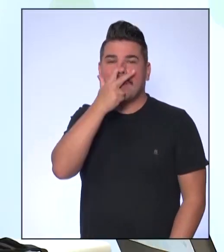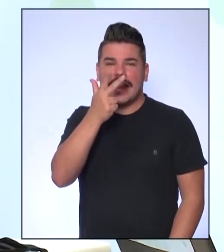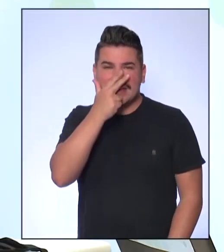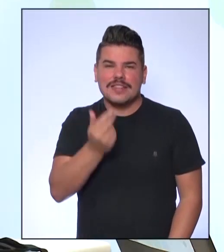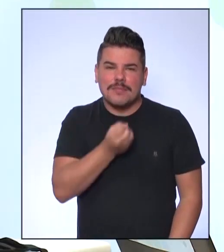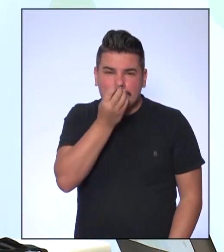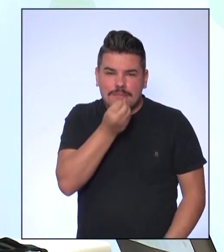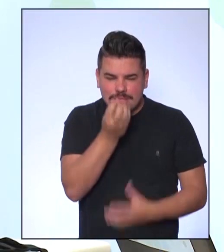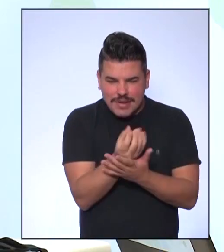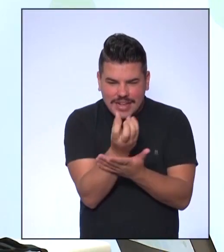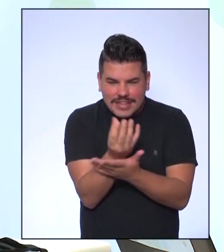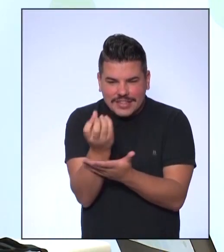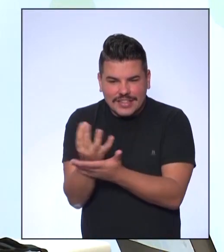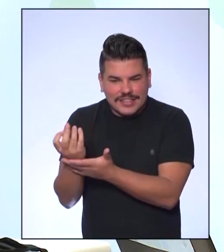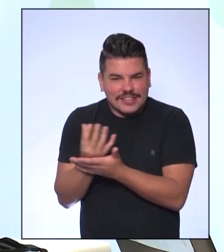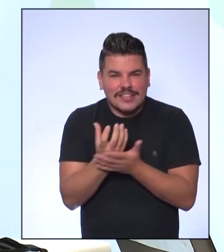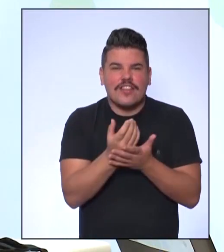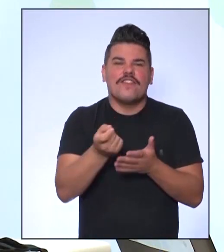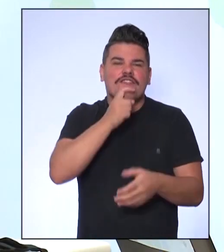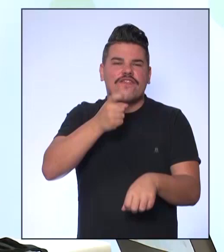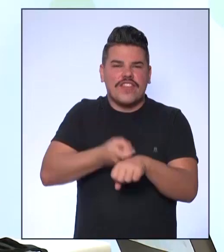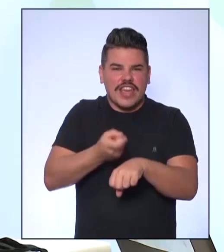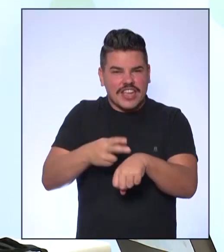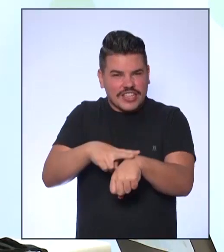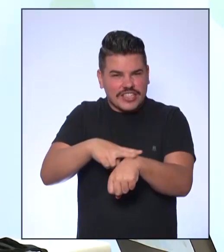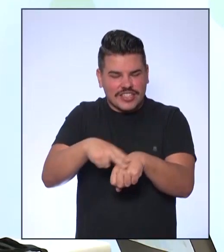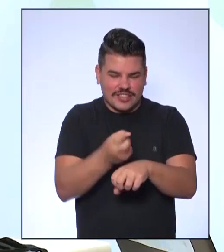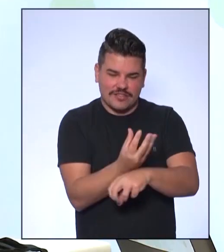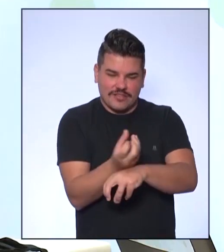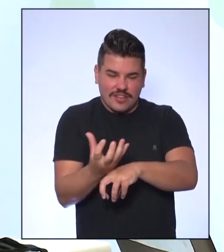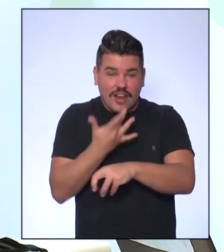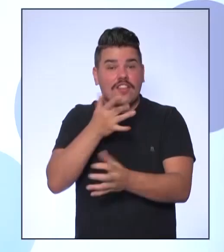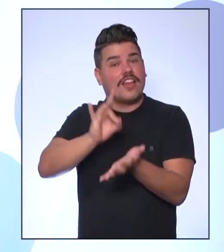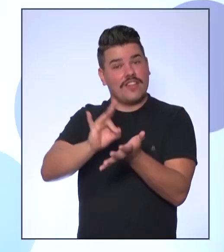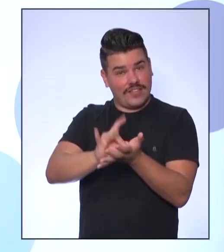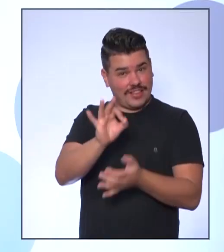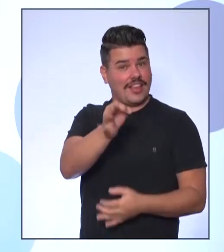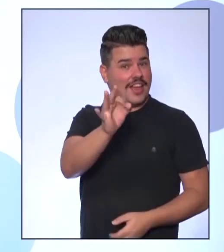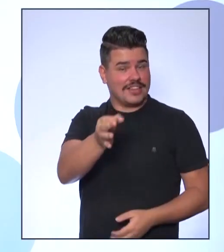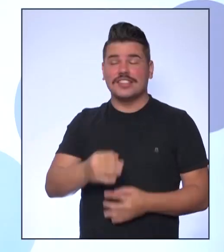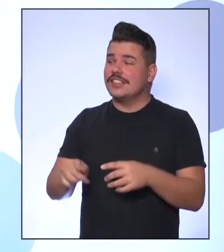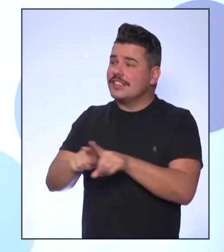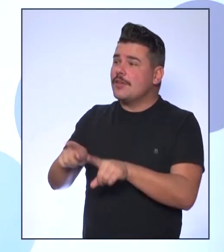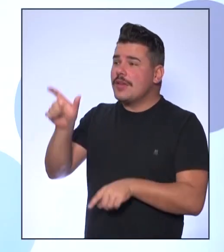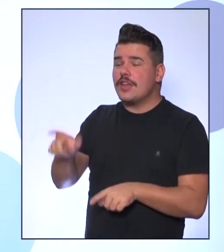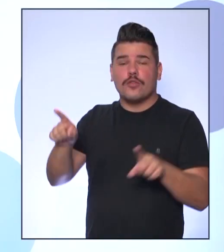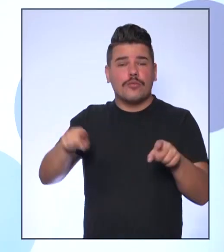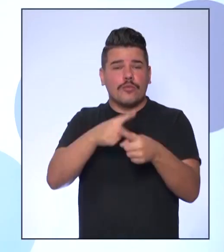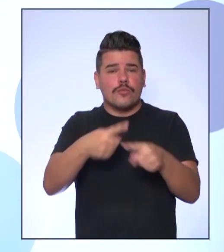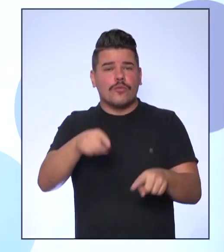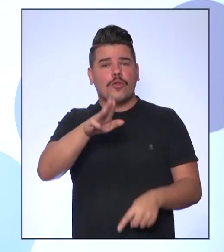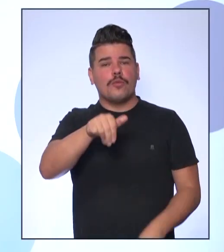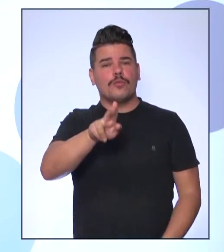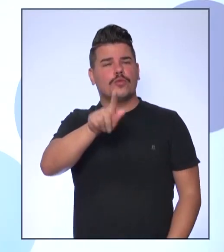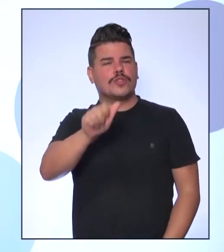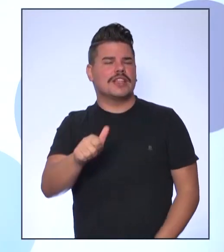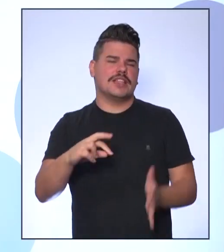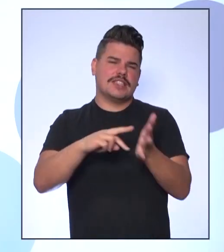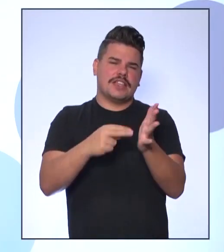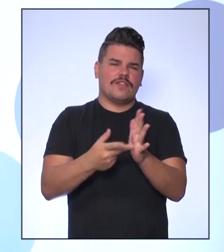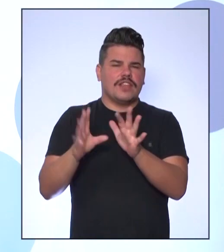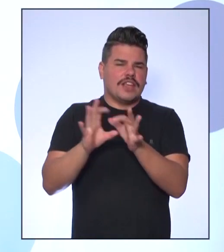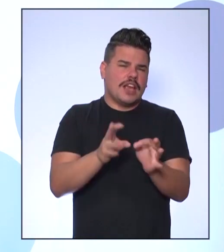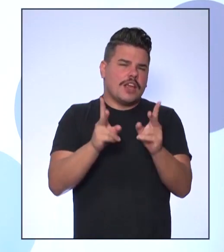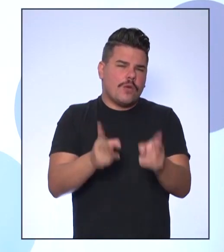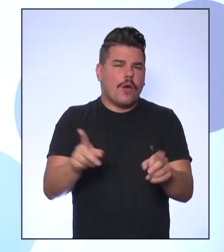que interessante. Verdade. Olha. O João diz que musga tem o mesmo sentido de música. Para